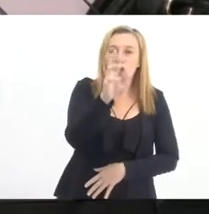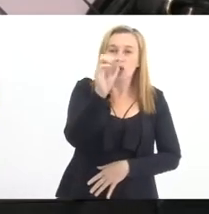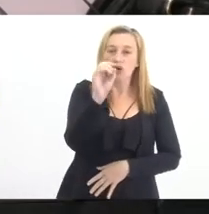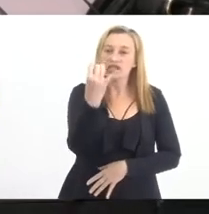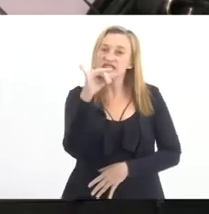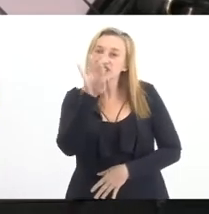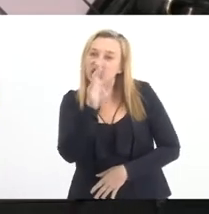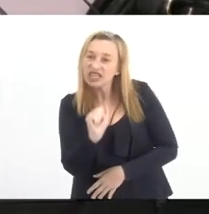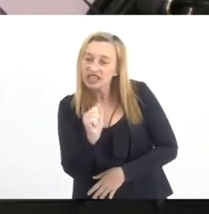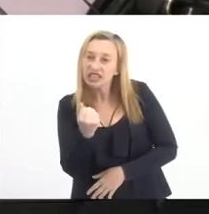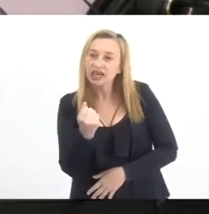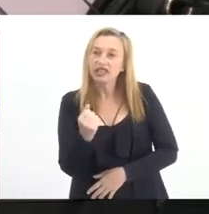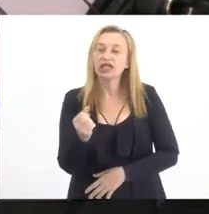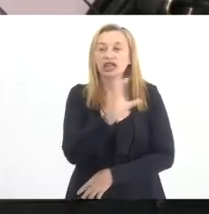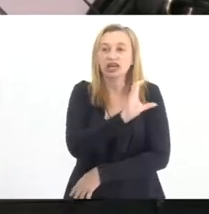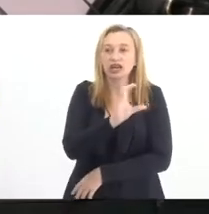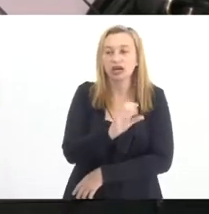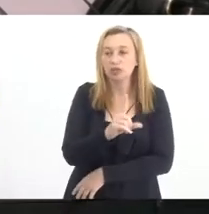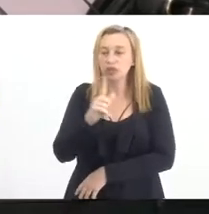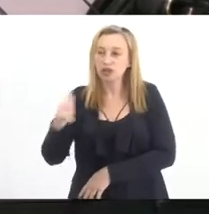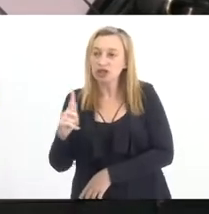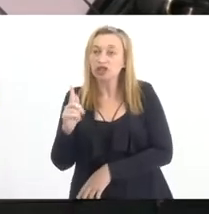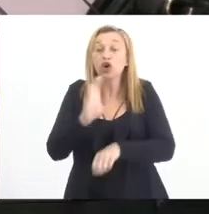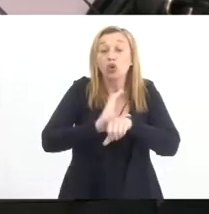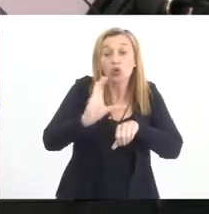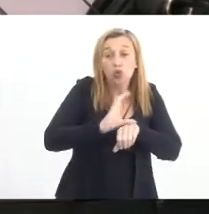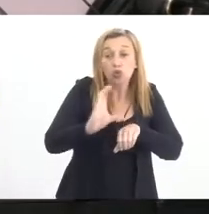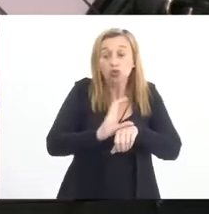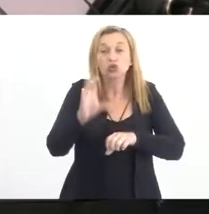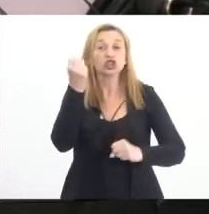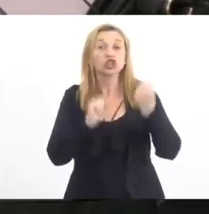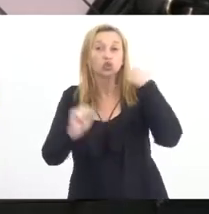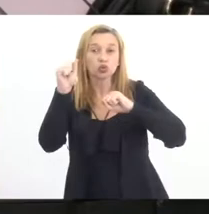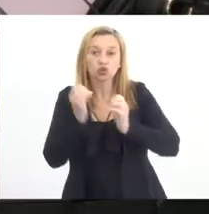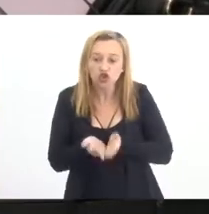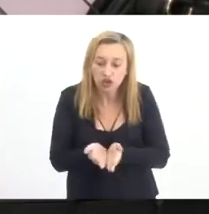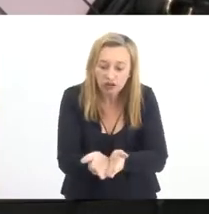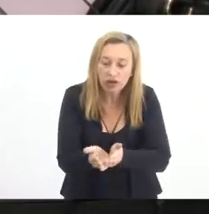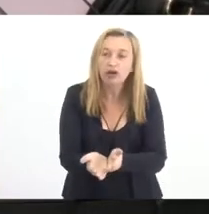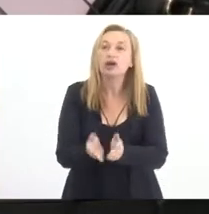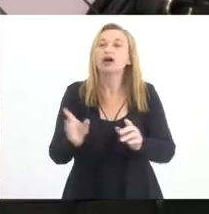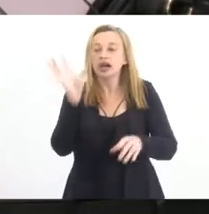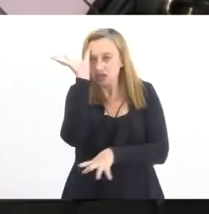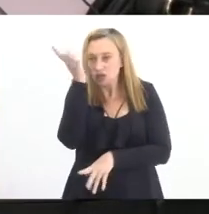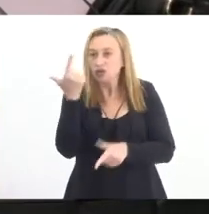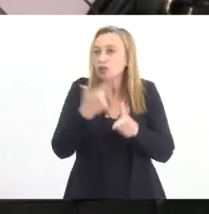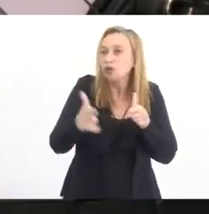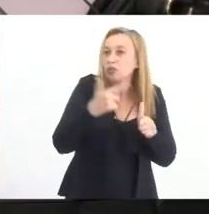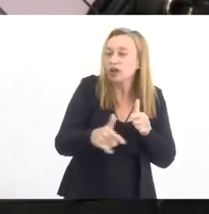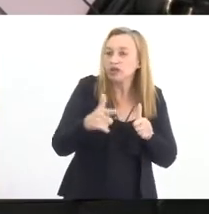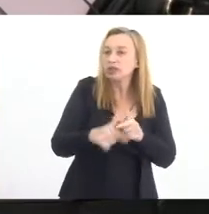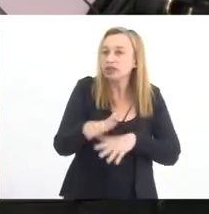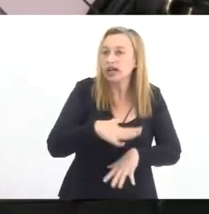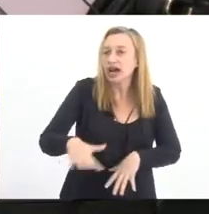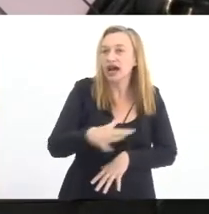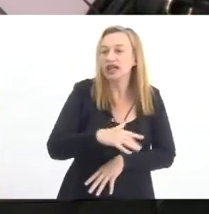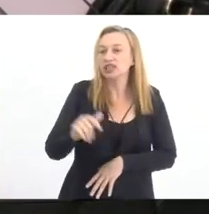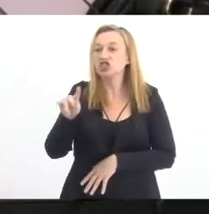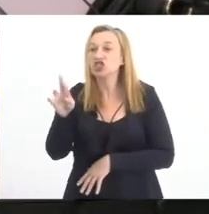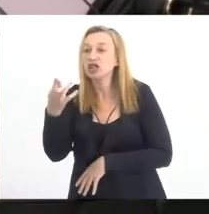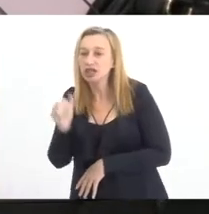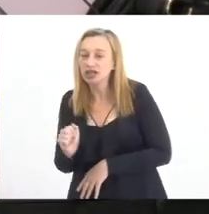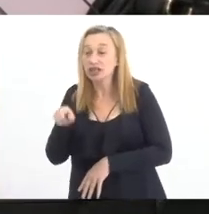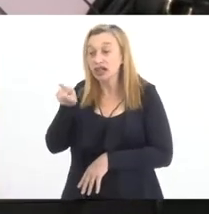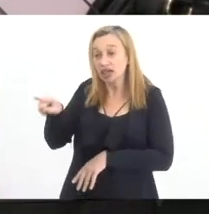né, cursos que tratassem a questão da indústria naval, para também resolver o problema da área de Angra dos Reis daquela